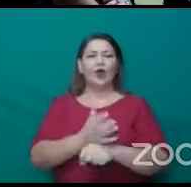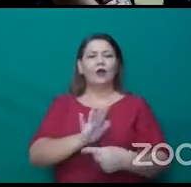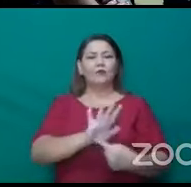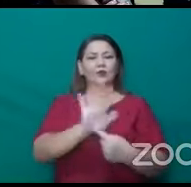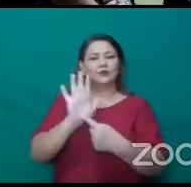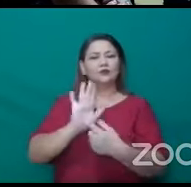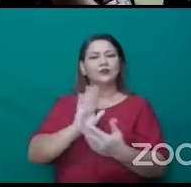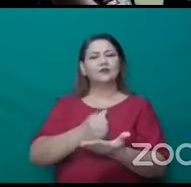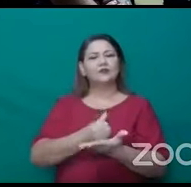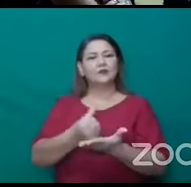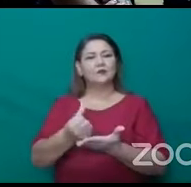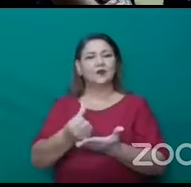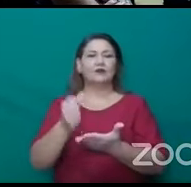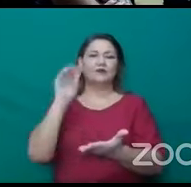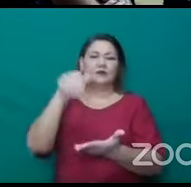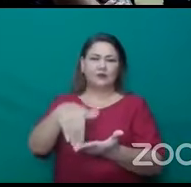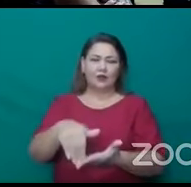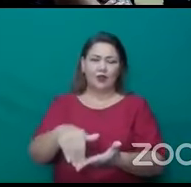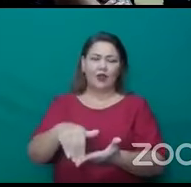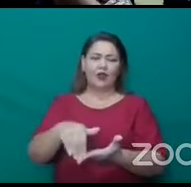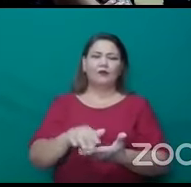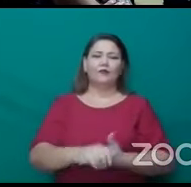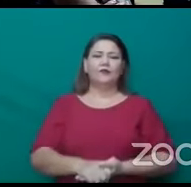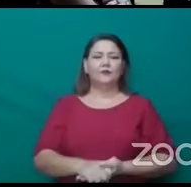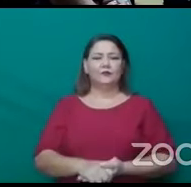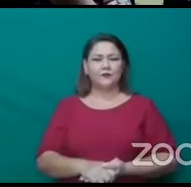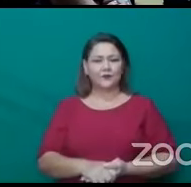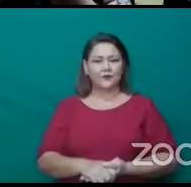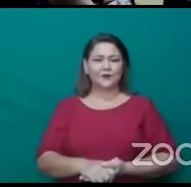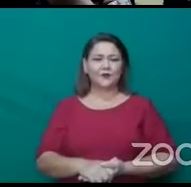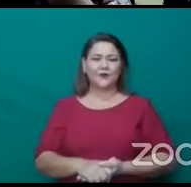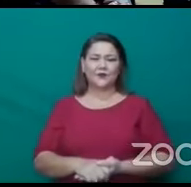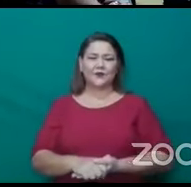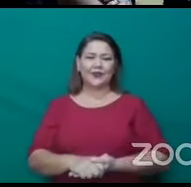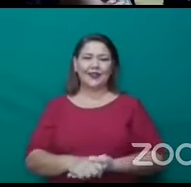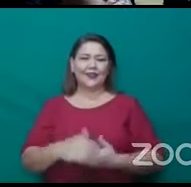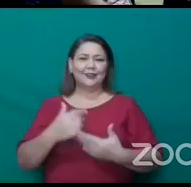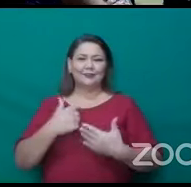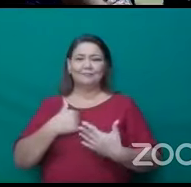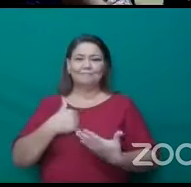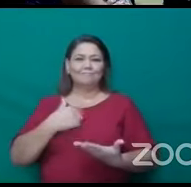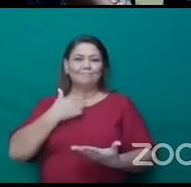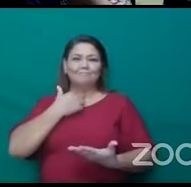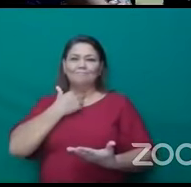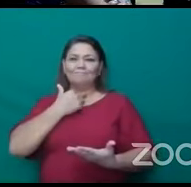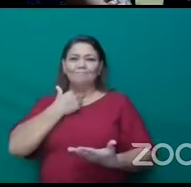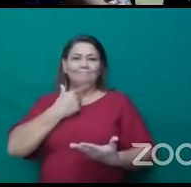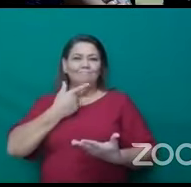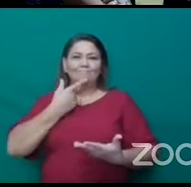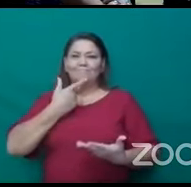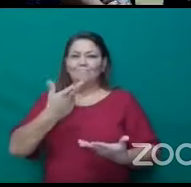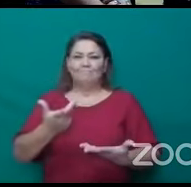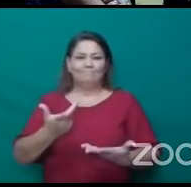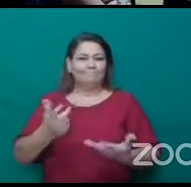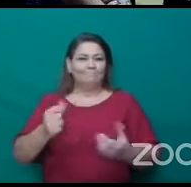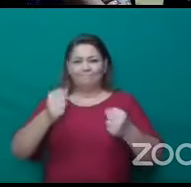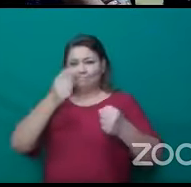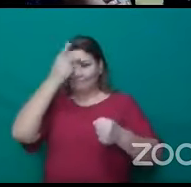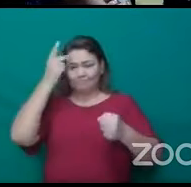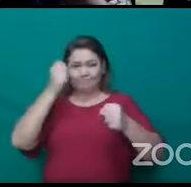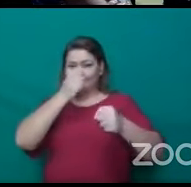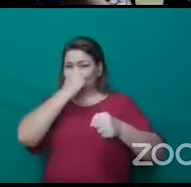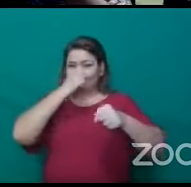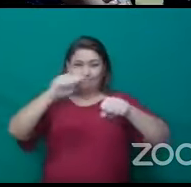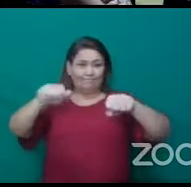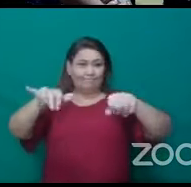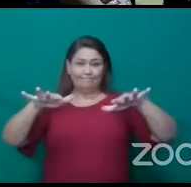semestre. Foi assim, eu fiquei sem palavras, porque normalmente não dá tanta gente, a sala, tipo, encheu, não